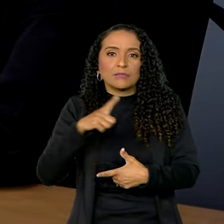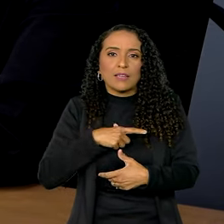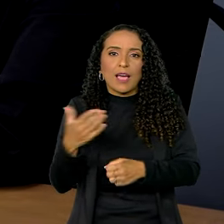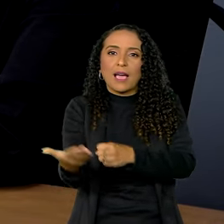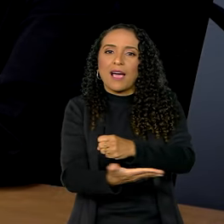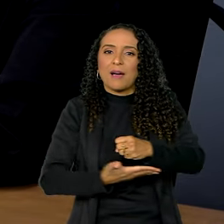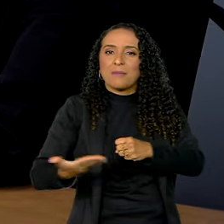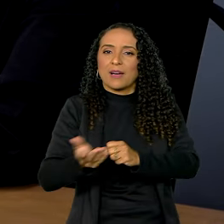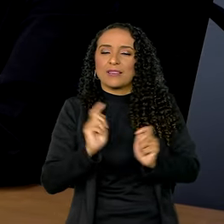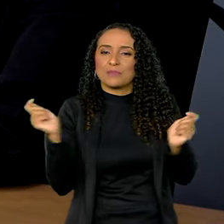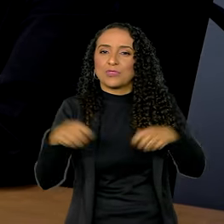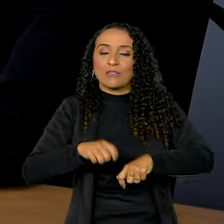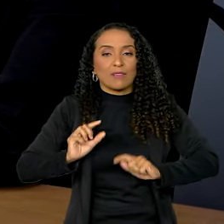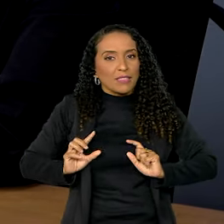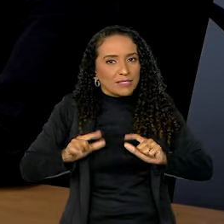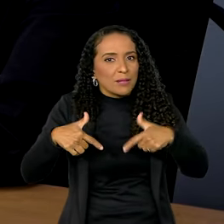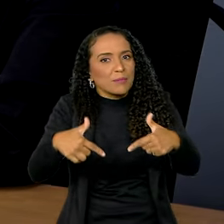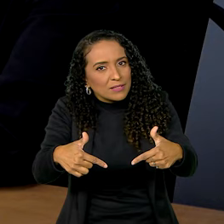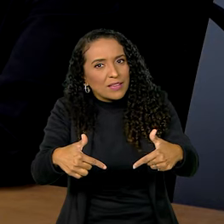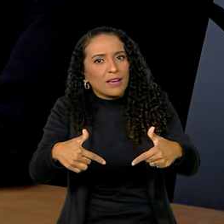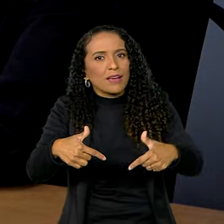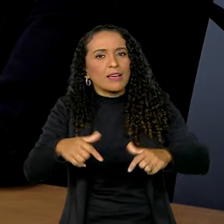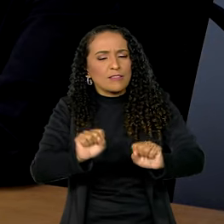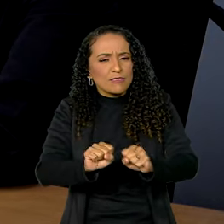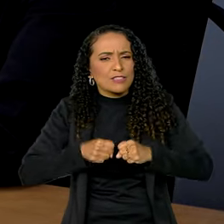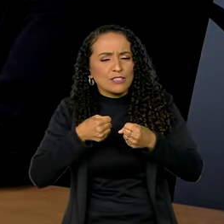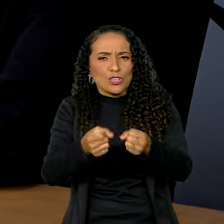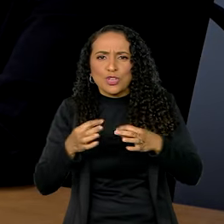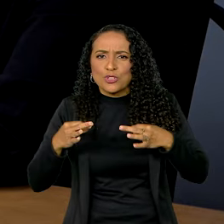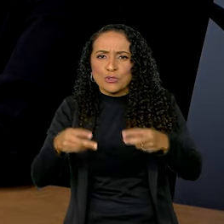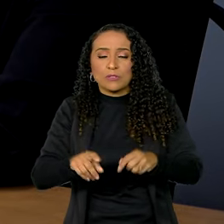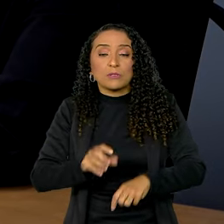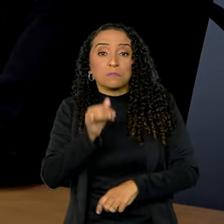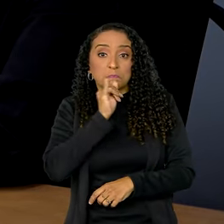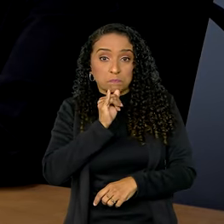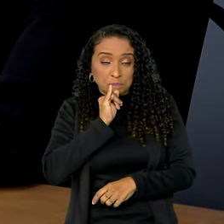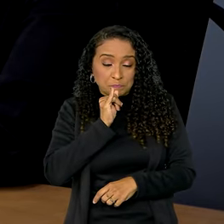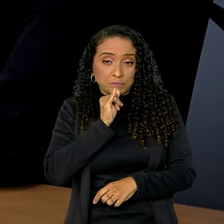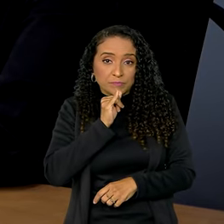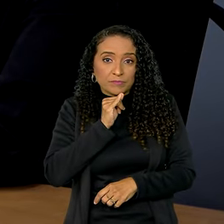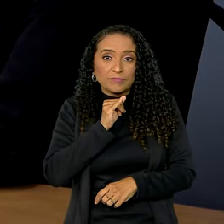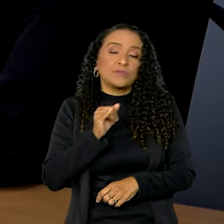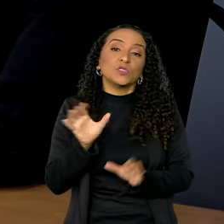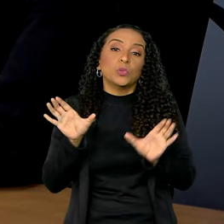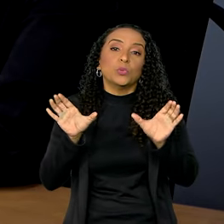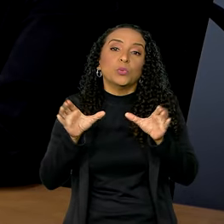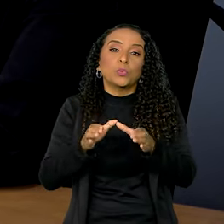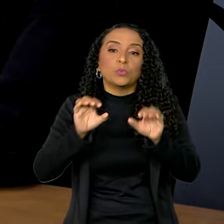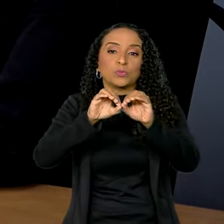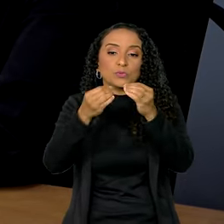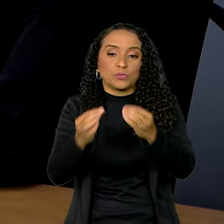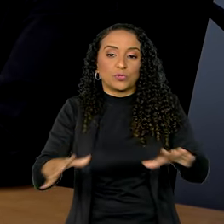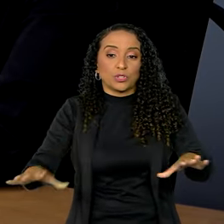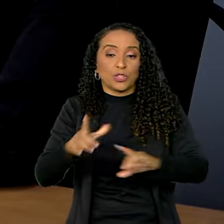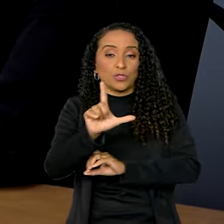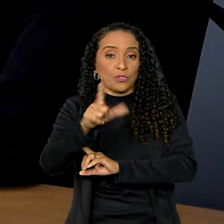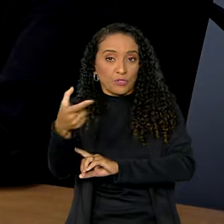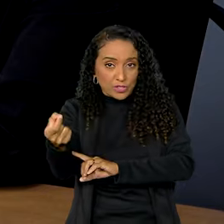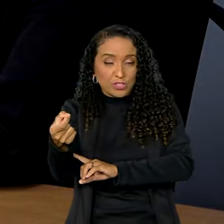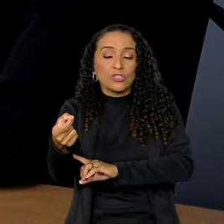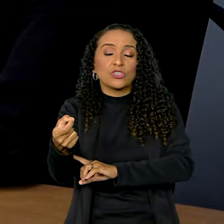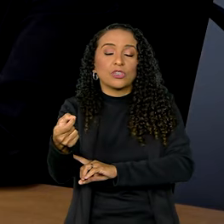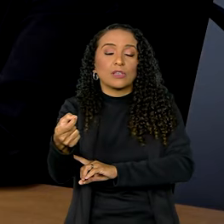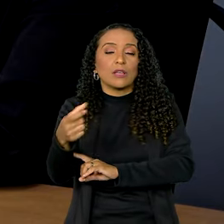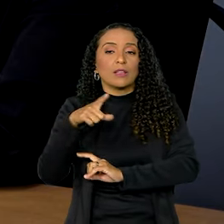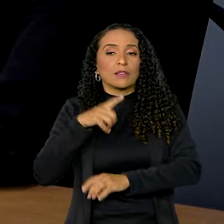alicer pra gente poder trabalhar né e e desempenhar todas essas coisas e por exemplo né o o Oceans 20 ele traz Aí nas suas reflexões